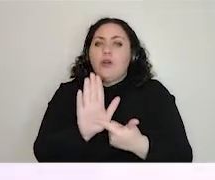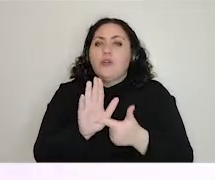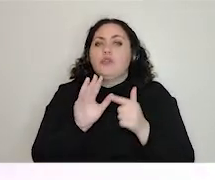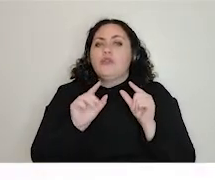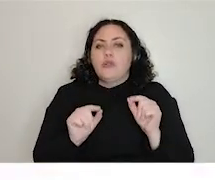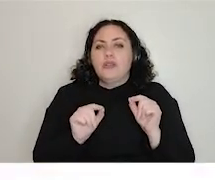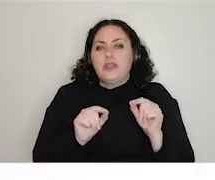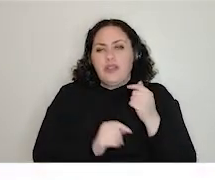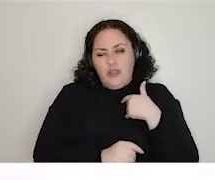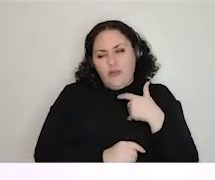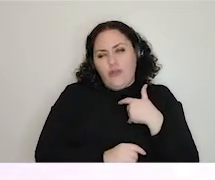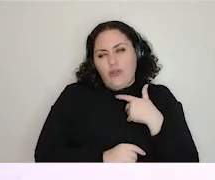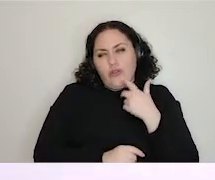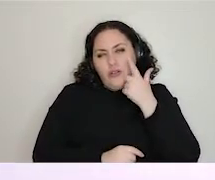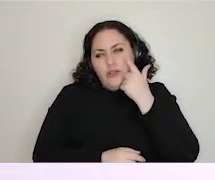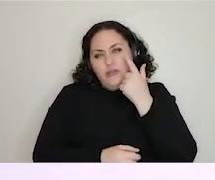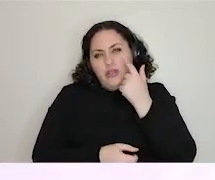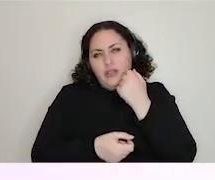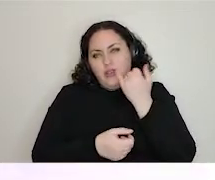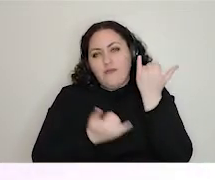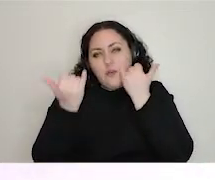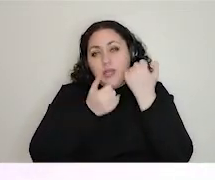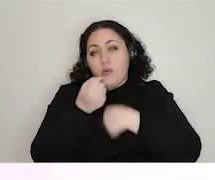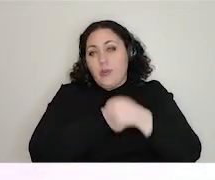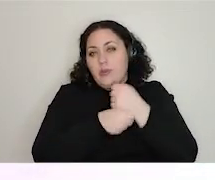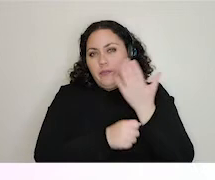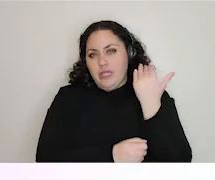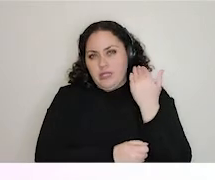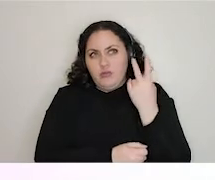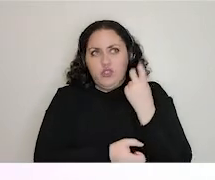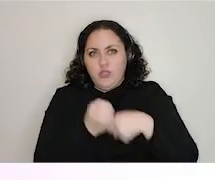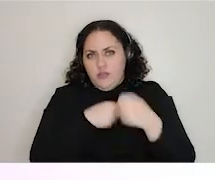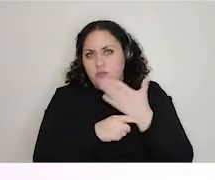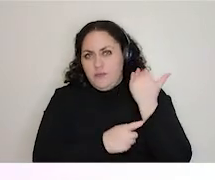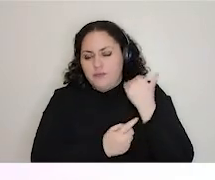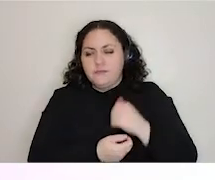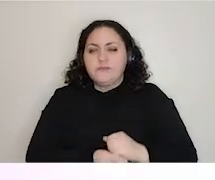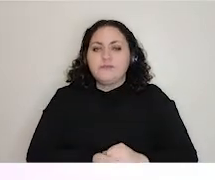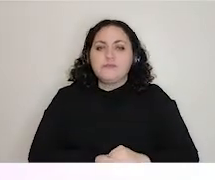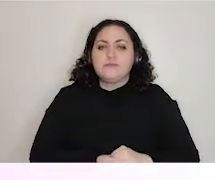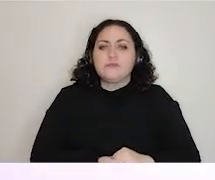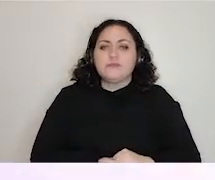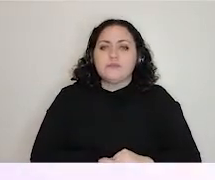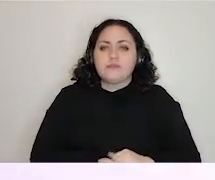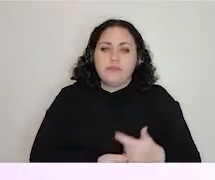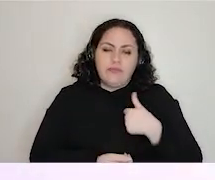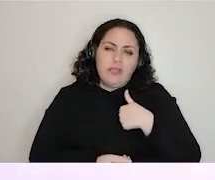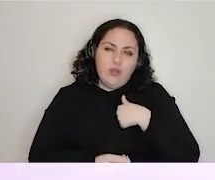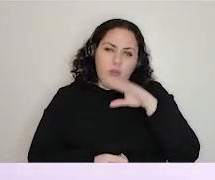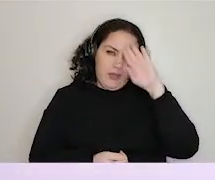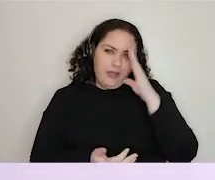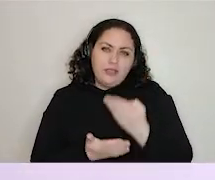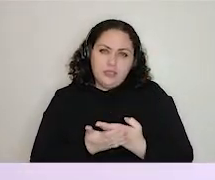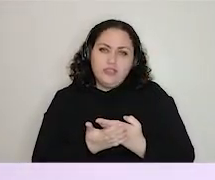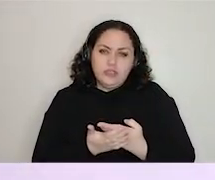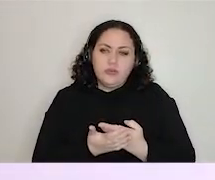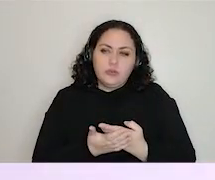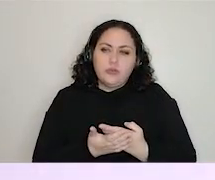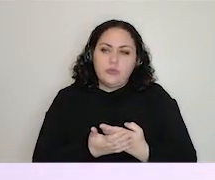estima-se... Eu vou pegar os dados do ano passado, ano retrasado, que eu acredito que ele seja um pouquinho mais...